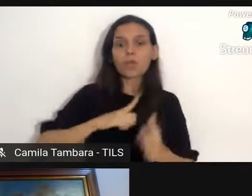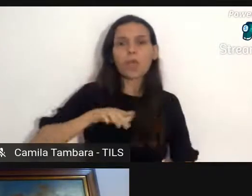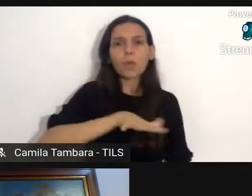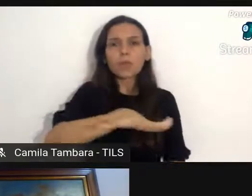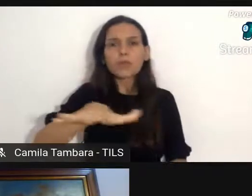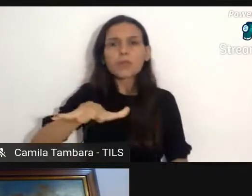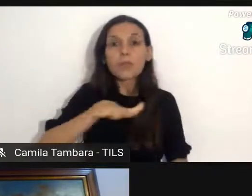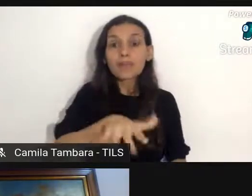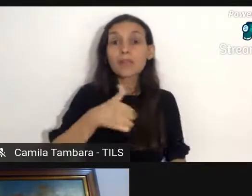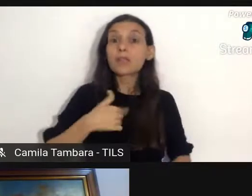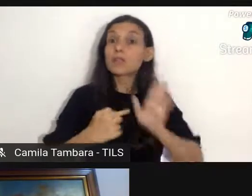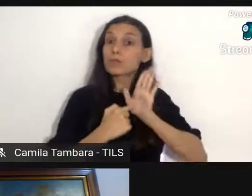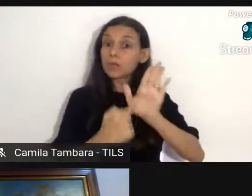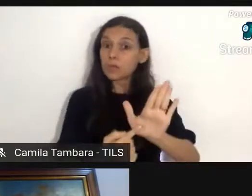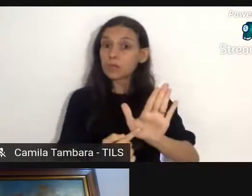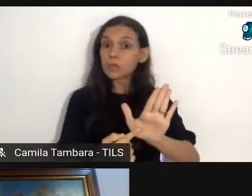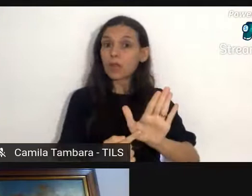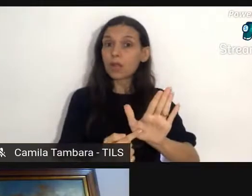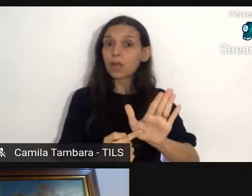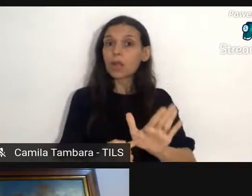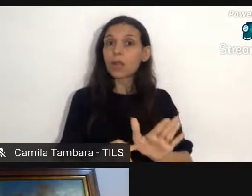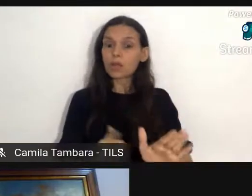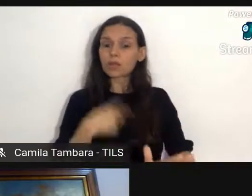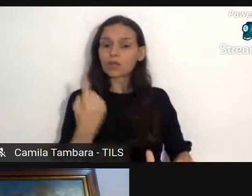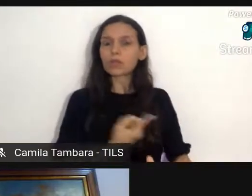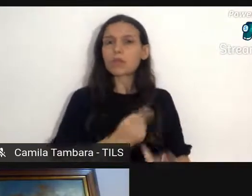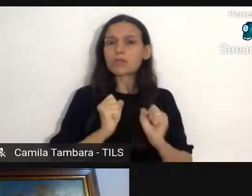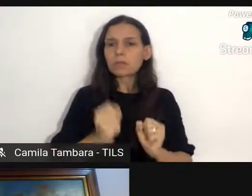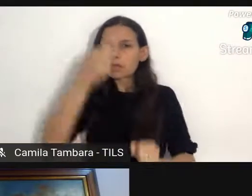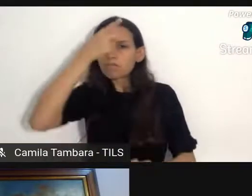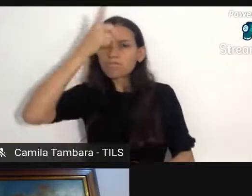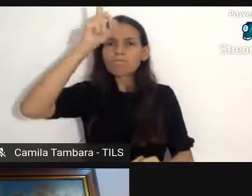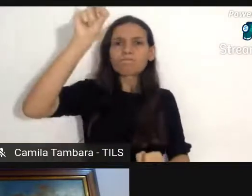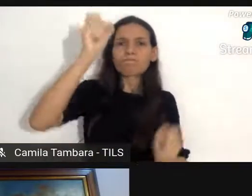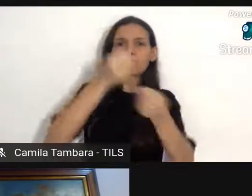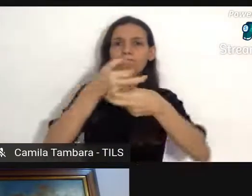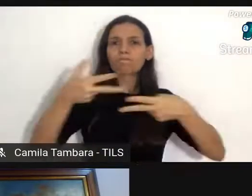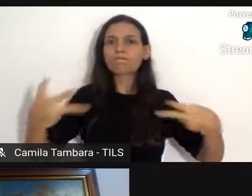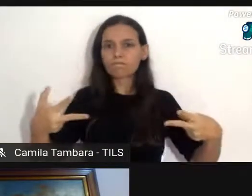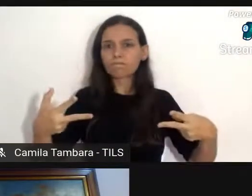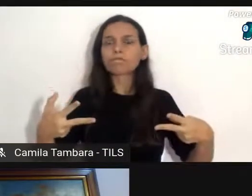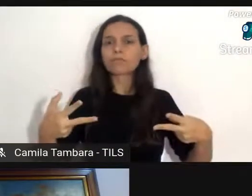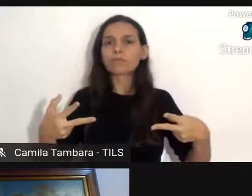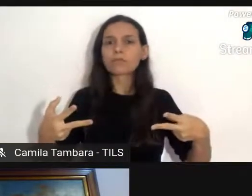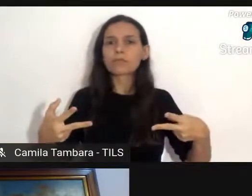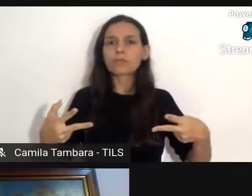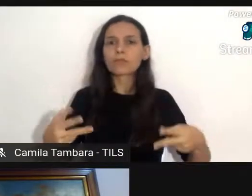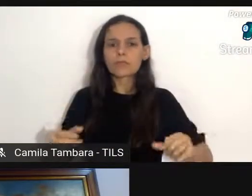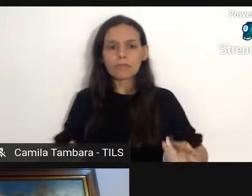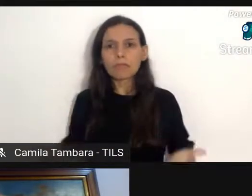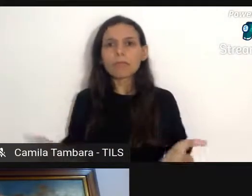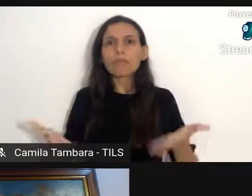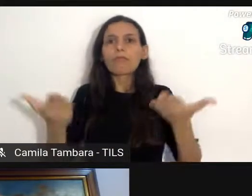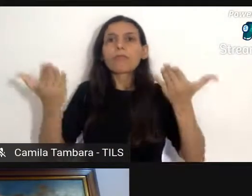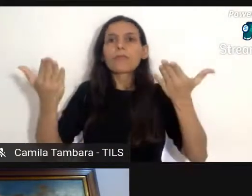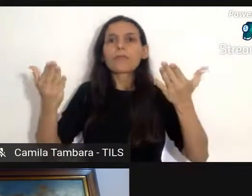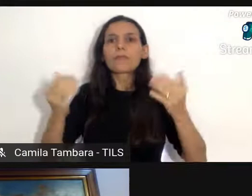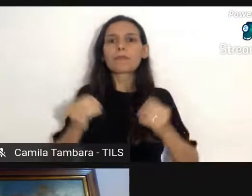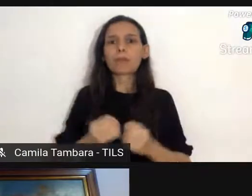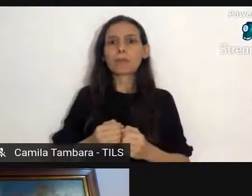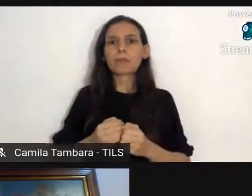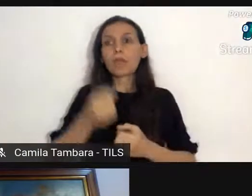destacar, de criatividade, né, de criatividade e de valorização dessa criatividade. Criatividade não é